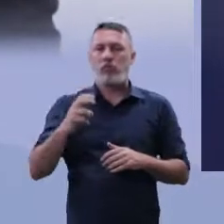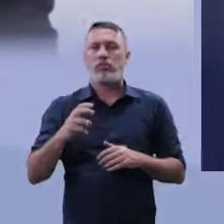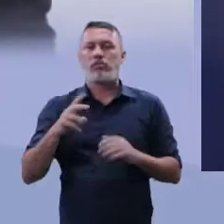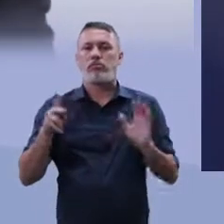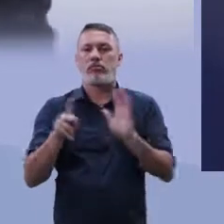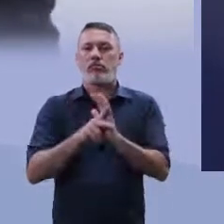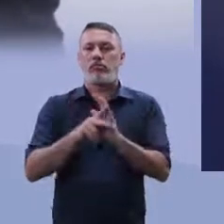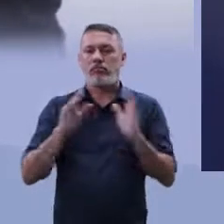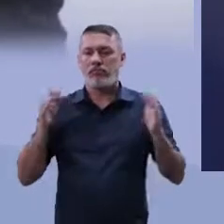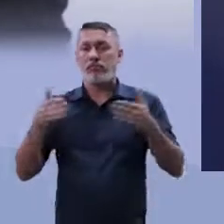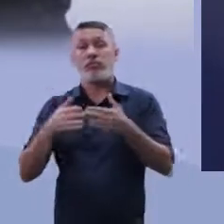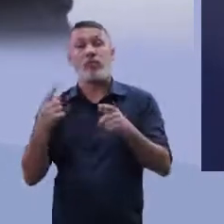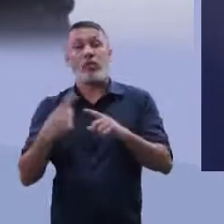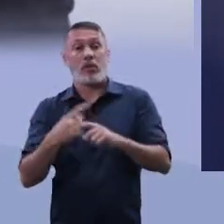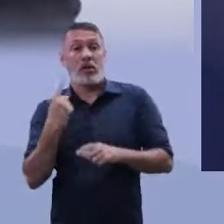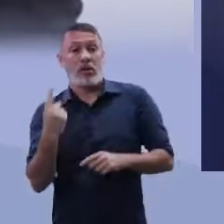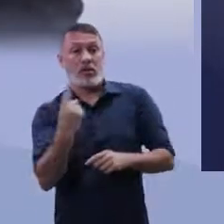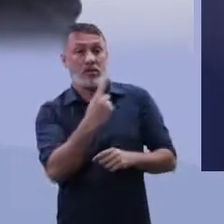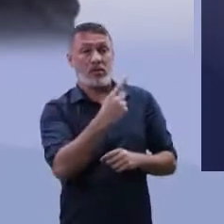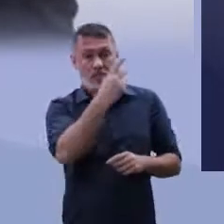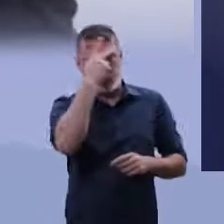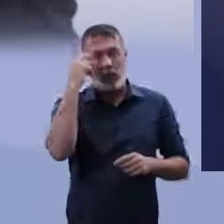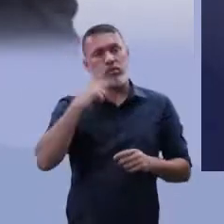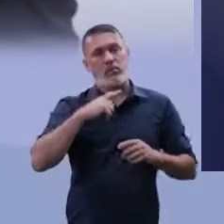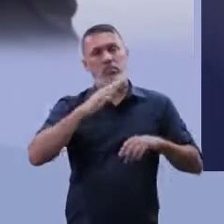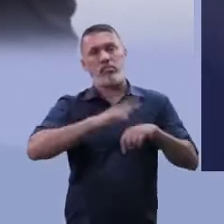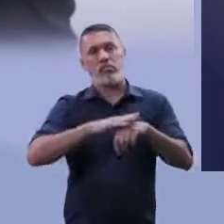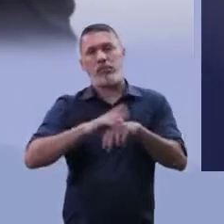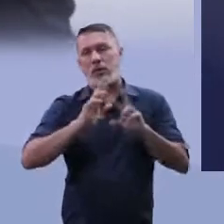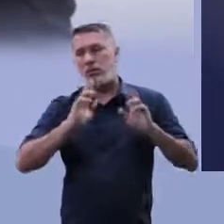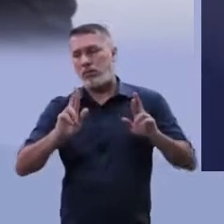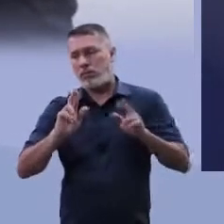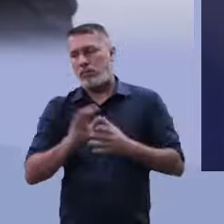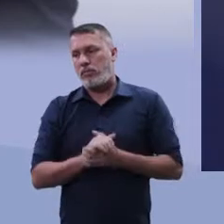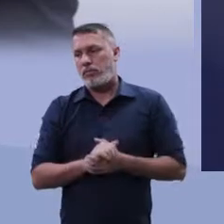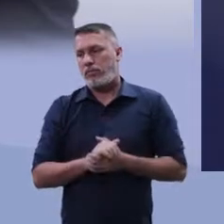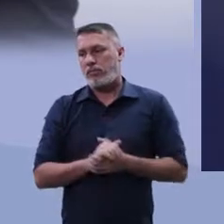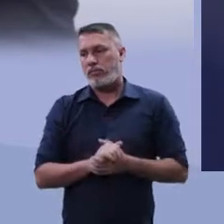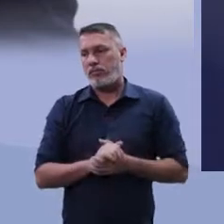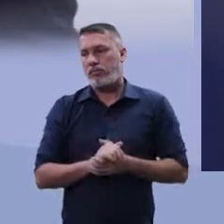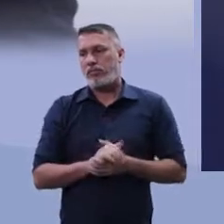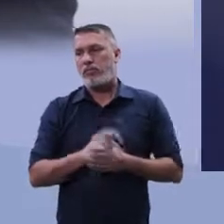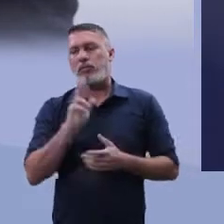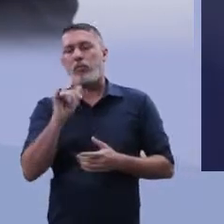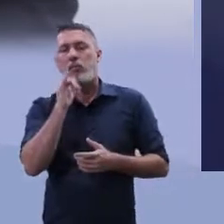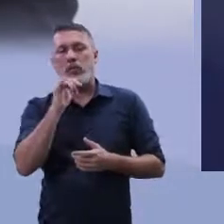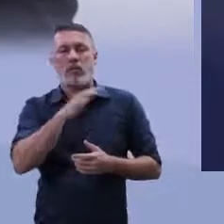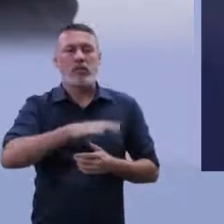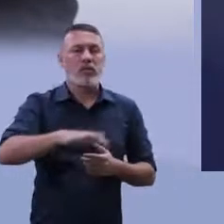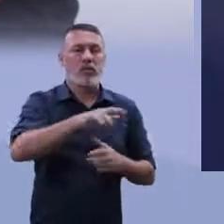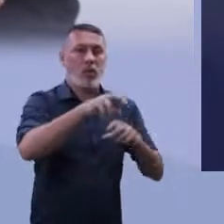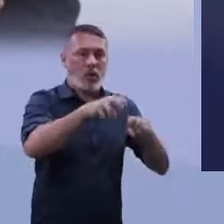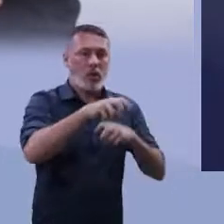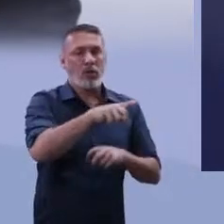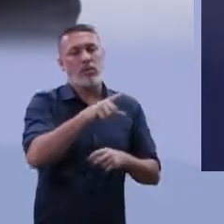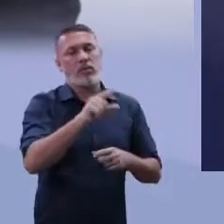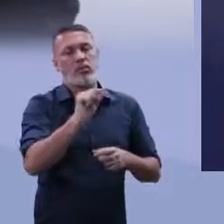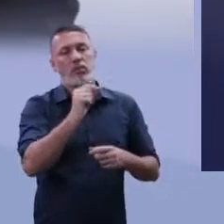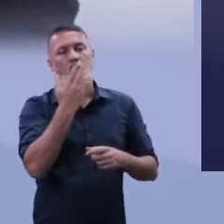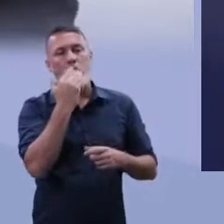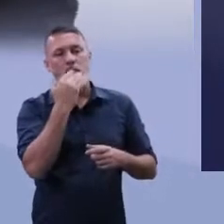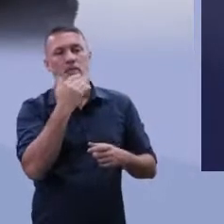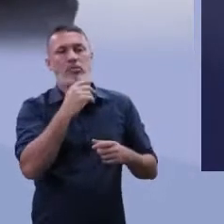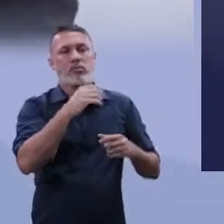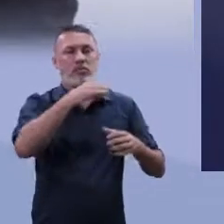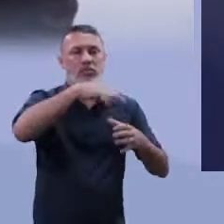né? O governo dos sábios, porque cada um deveria fazer a sua parte. Então, o camponês ele é o responsável pela produção dos alimentos,